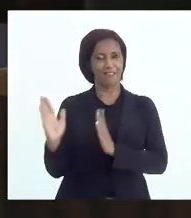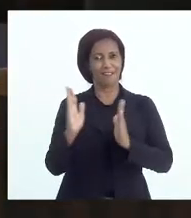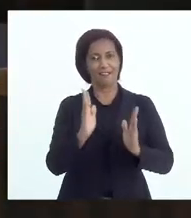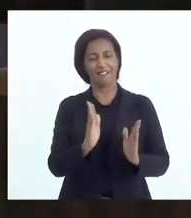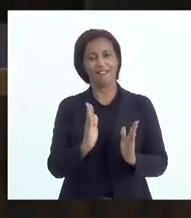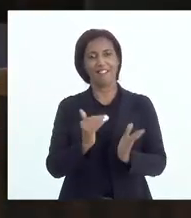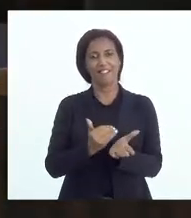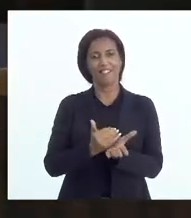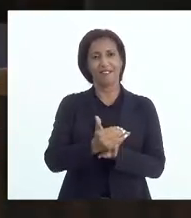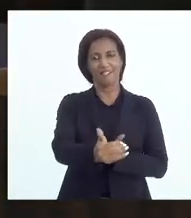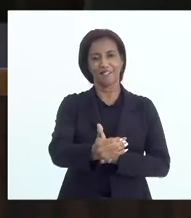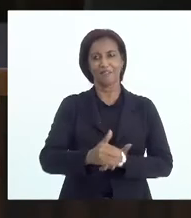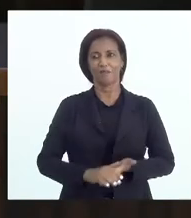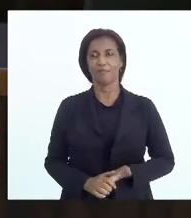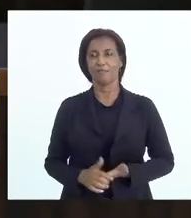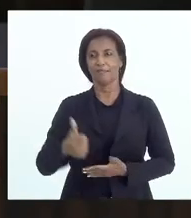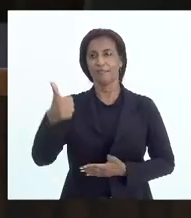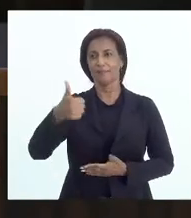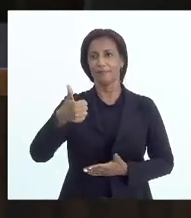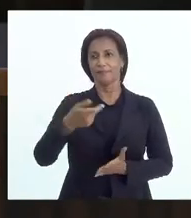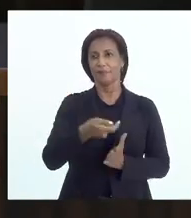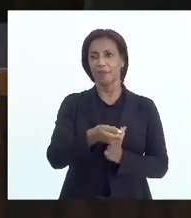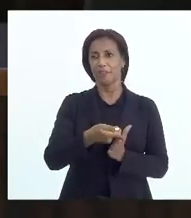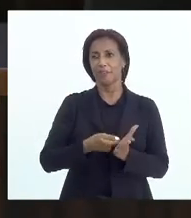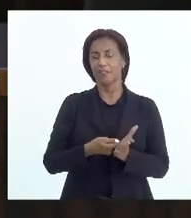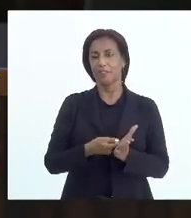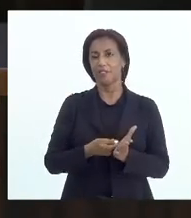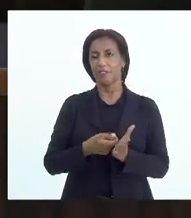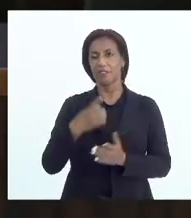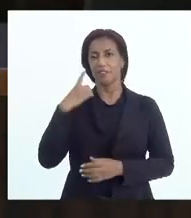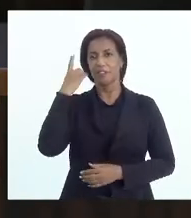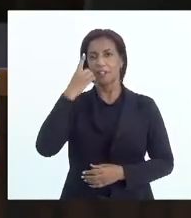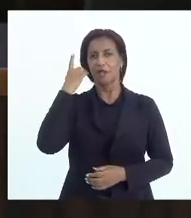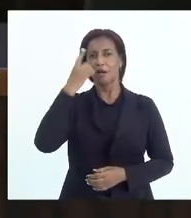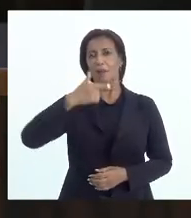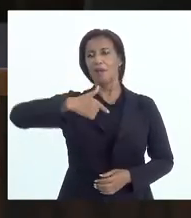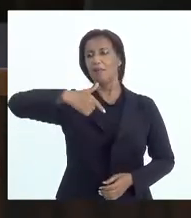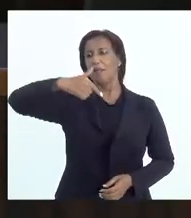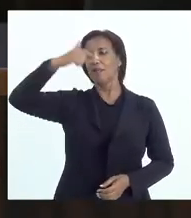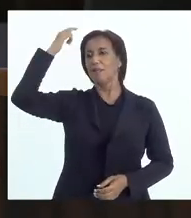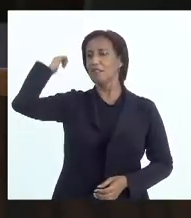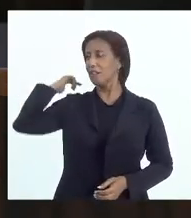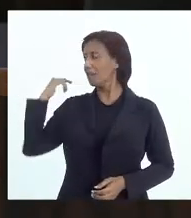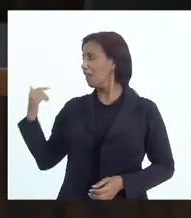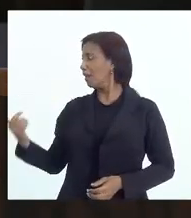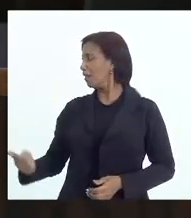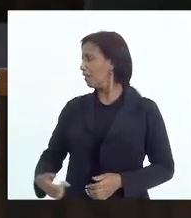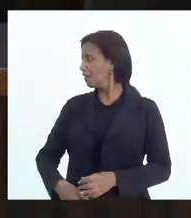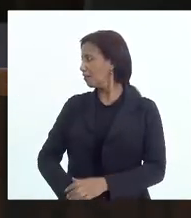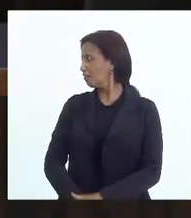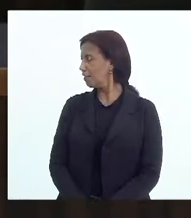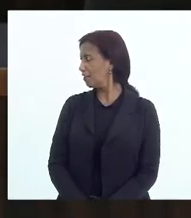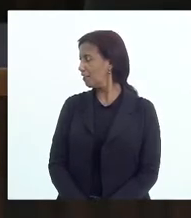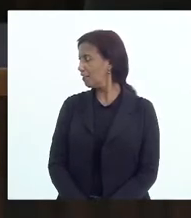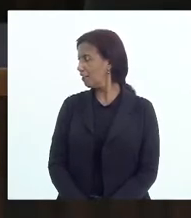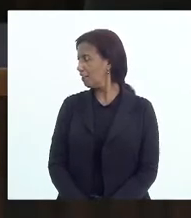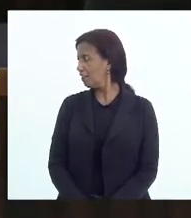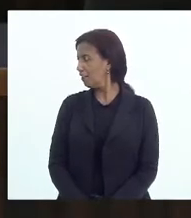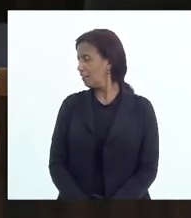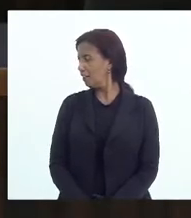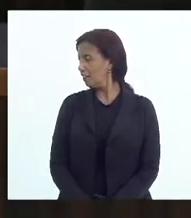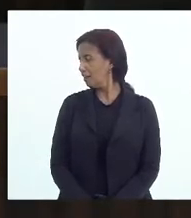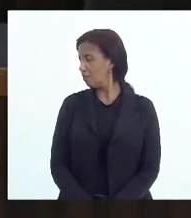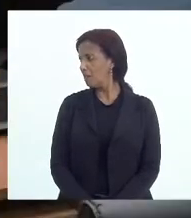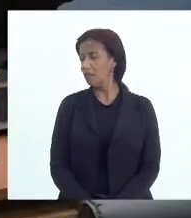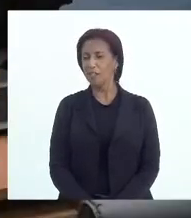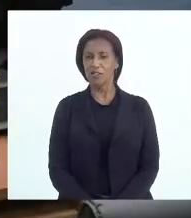ao expediente inicial. O primeiro orador é o nobre deputado Luiz Paulo. Vossa Excelência dispõe de 10 minutos no tempo regimental.